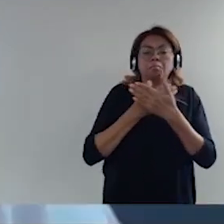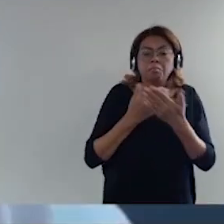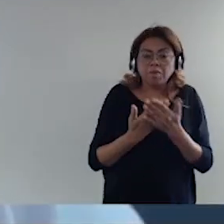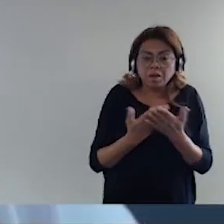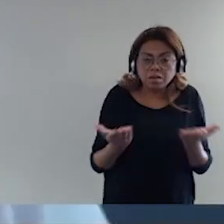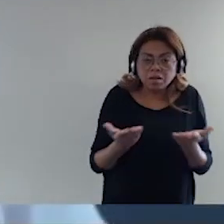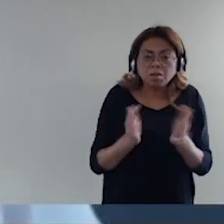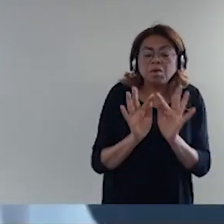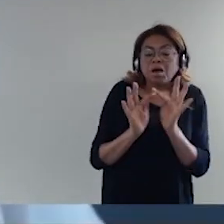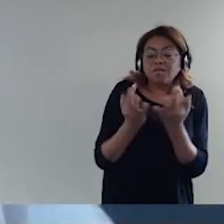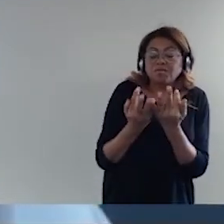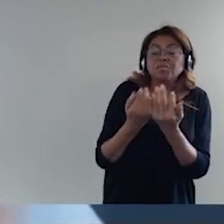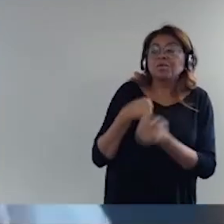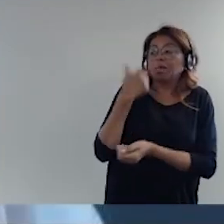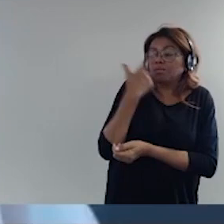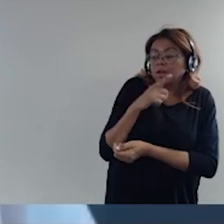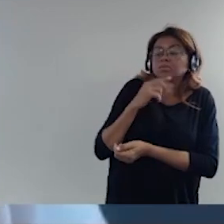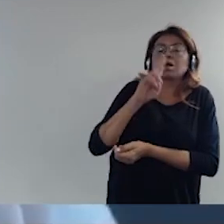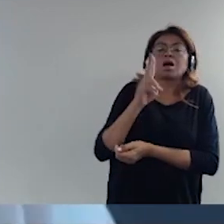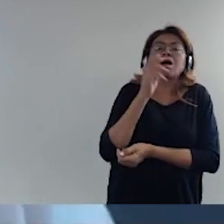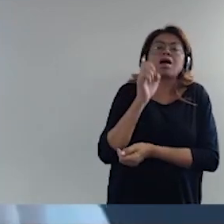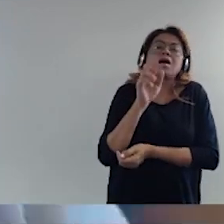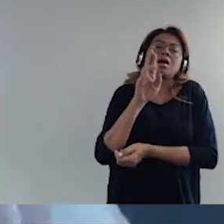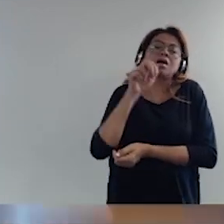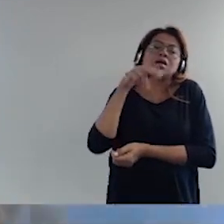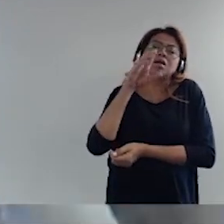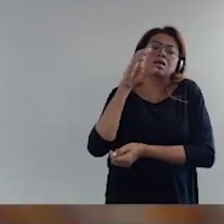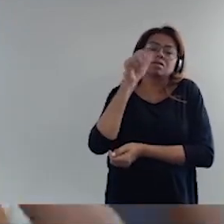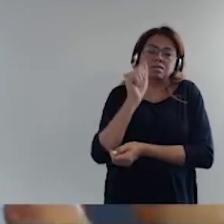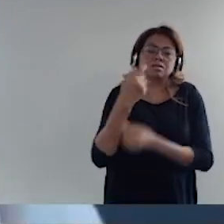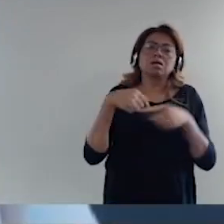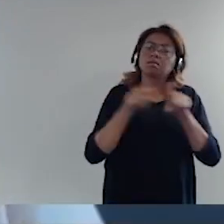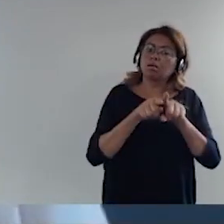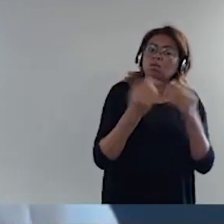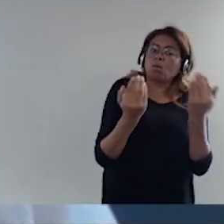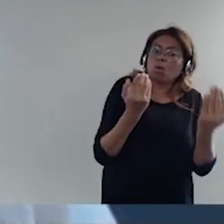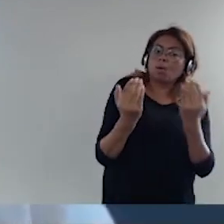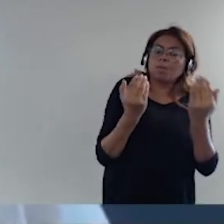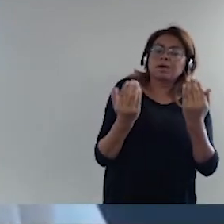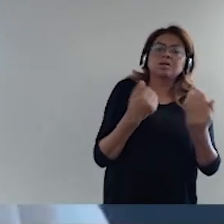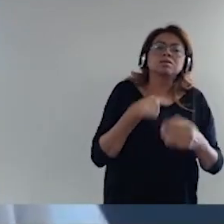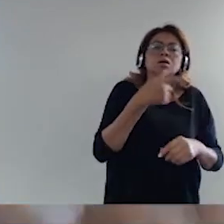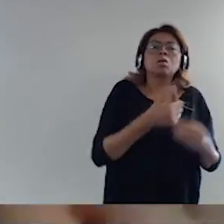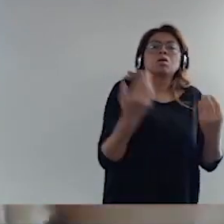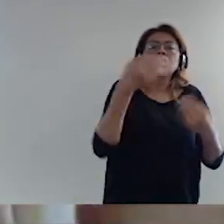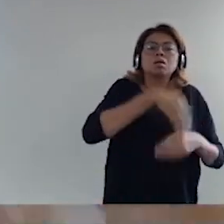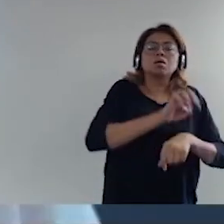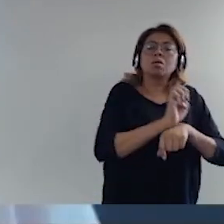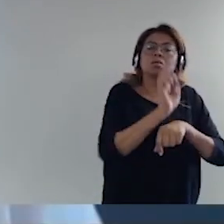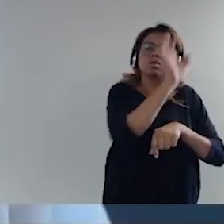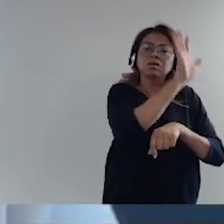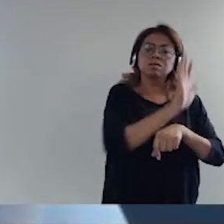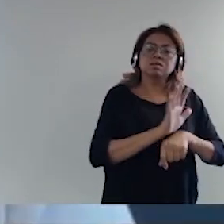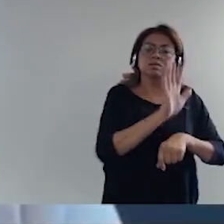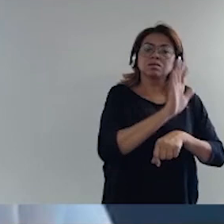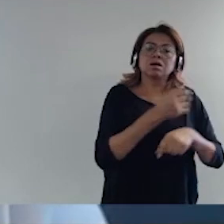na base dos estados de forma a concentrar a carga tributária na União.